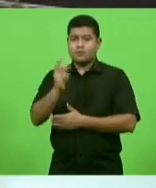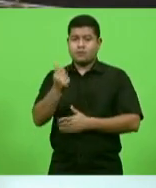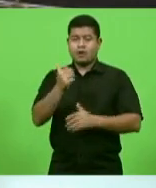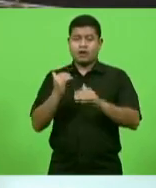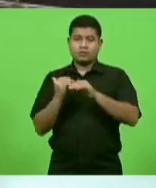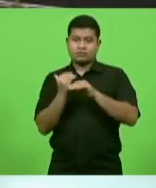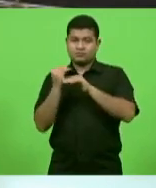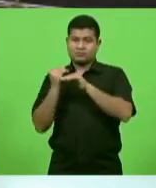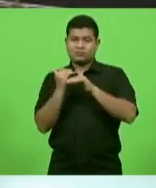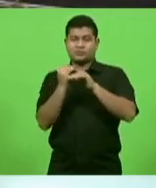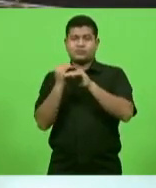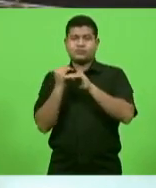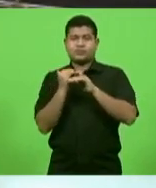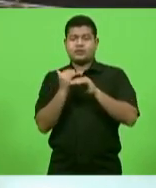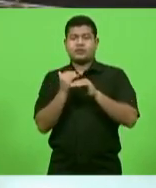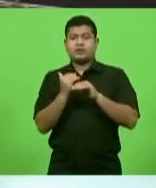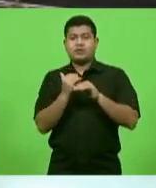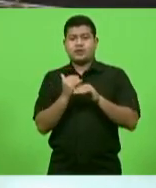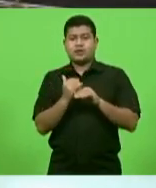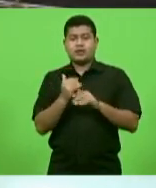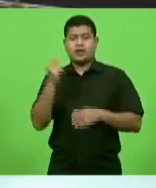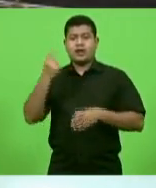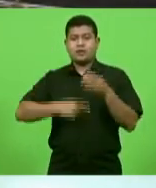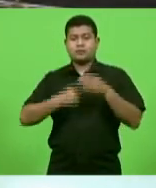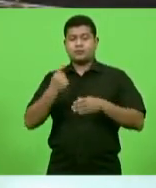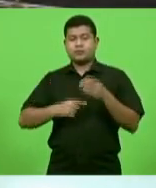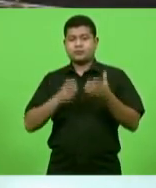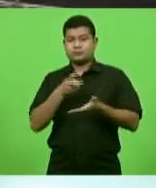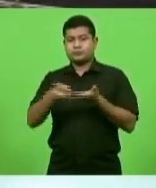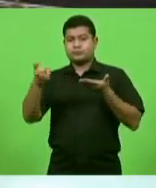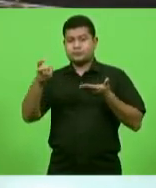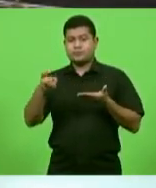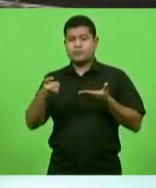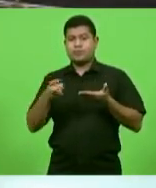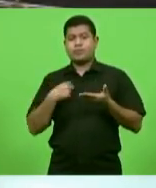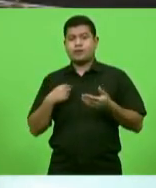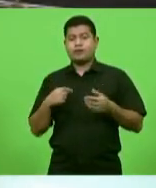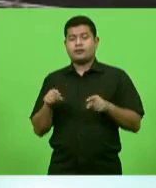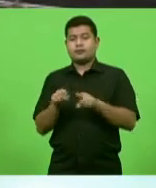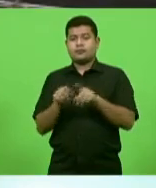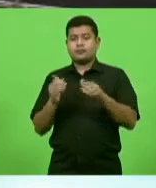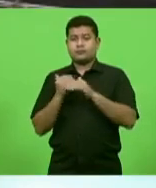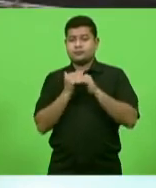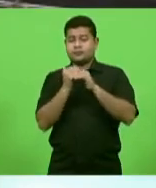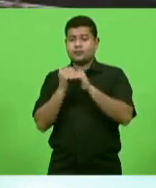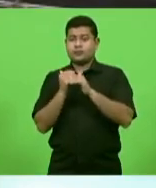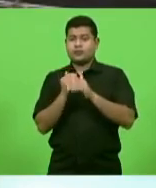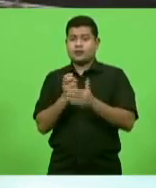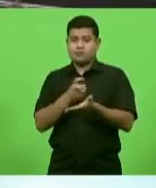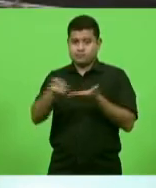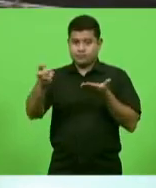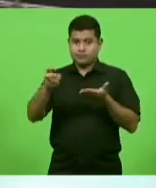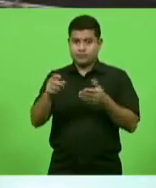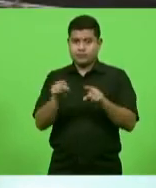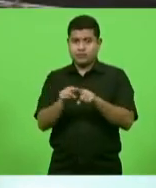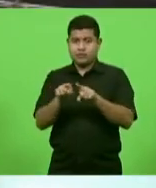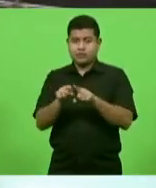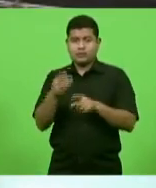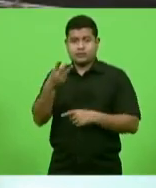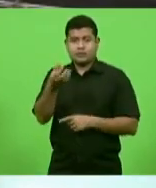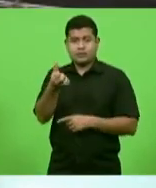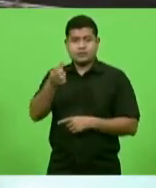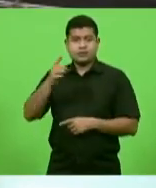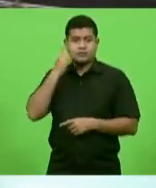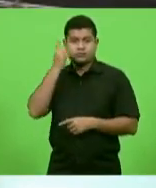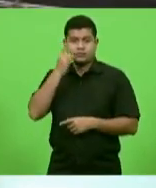pela unanimidade na comissão de impeachment e moralidade na comissão de vítima e por 36